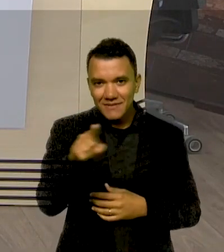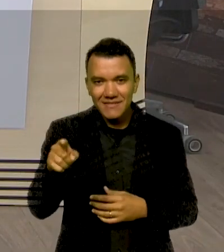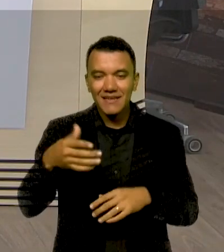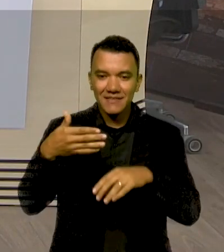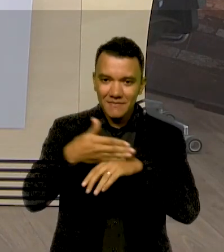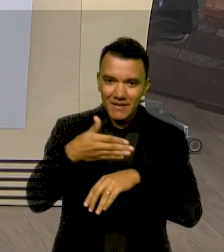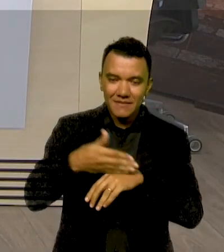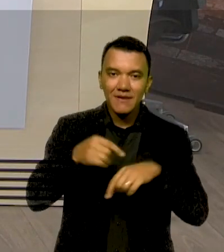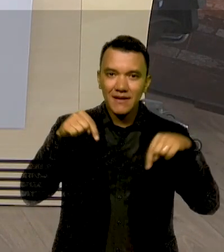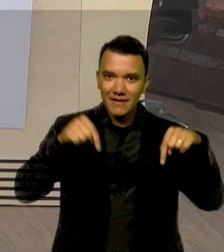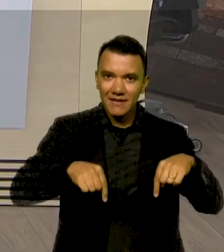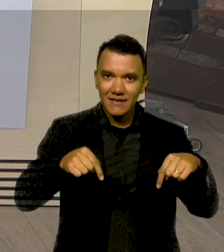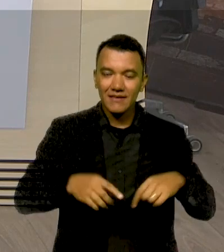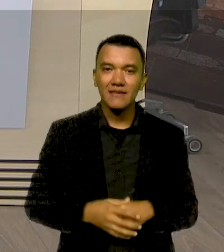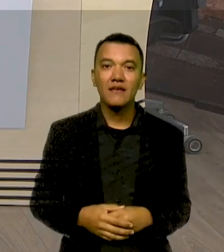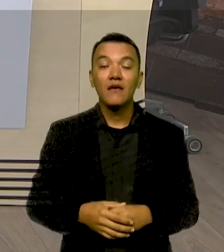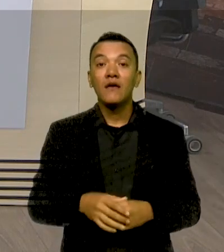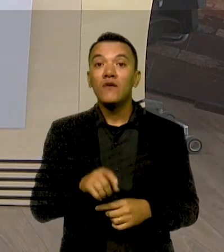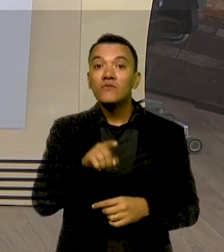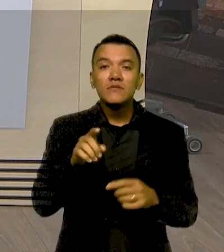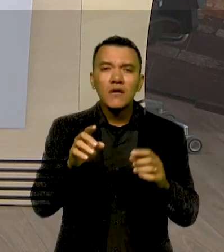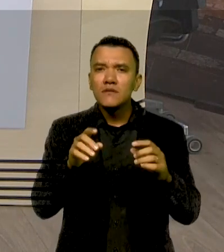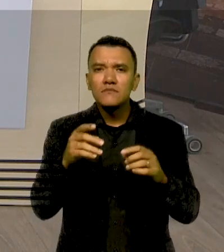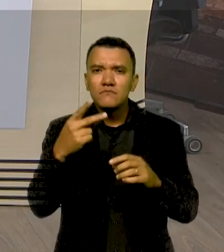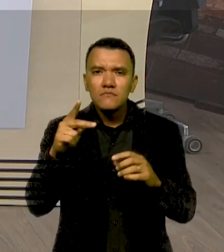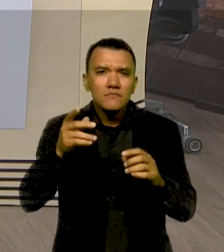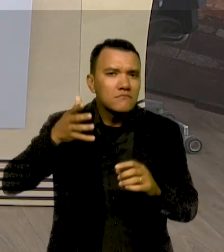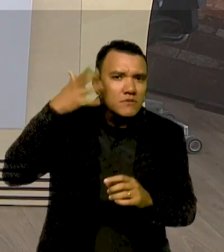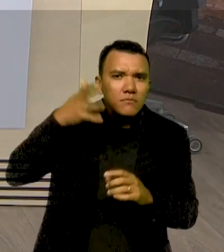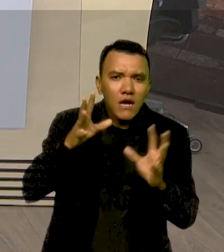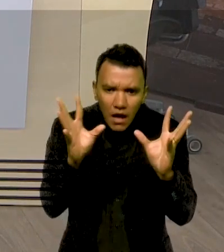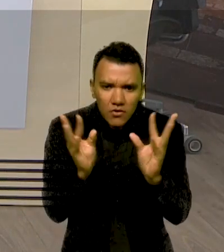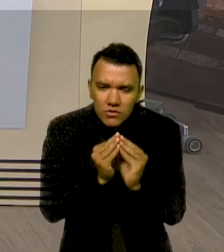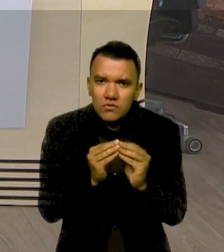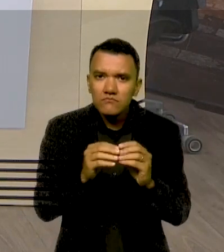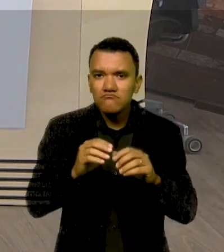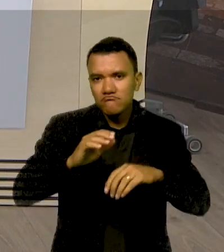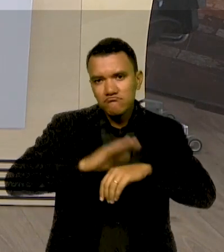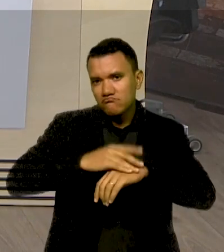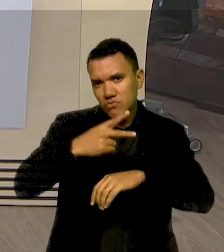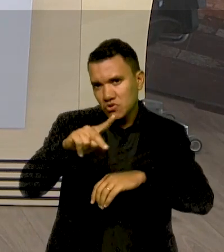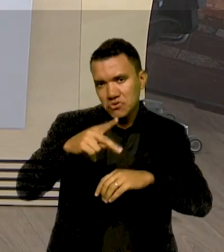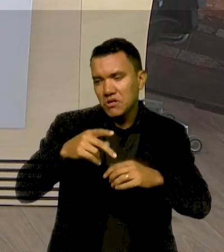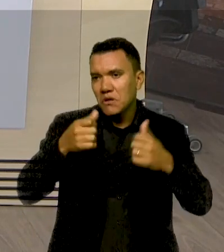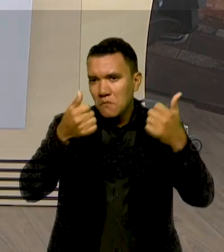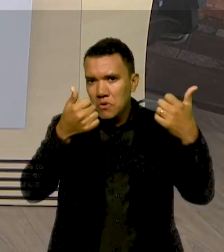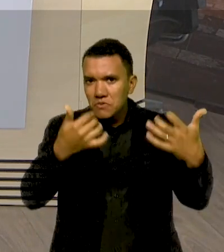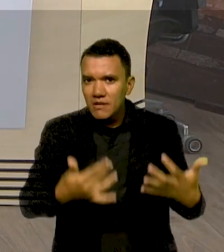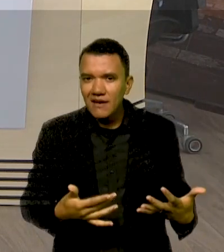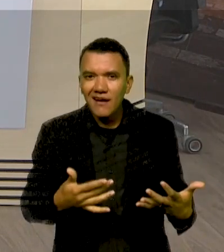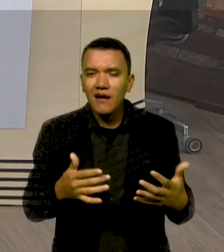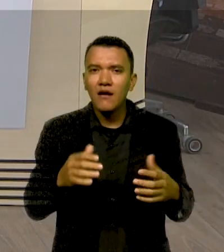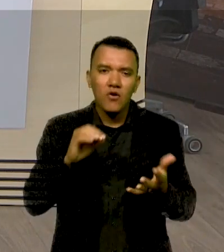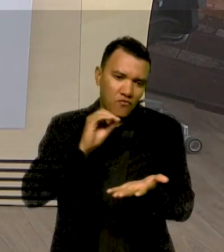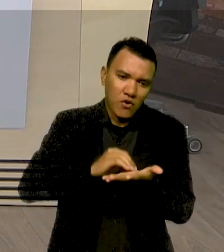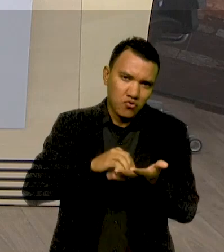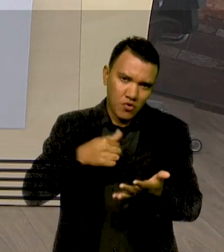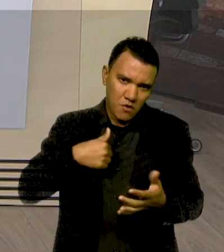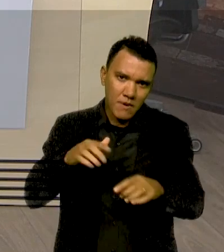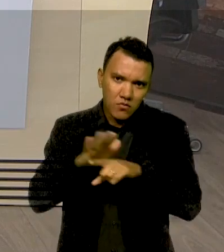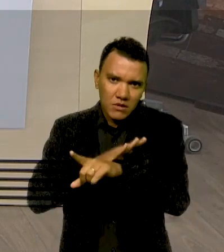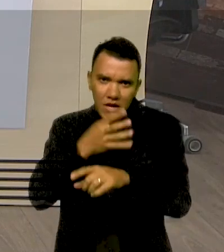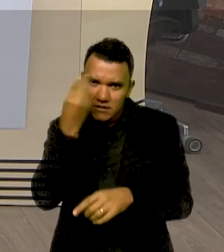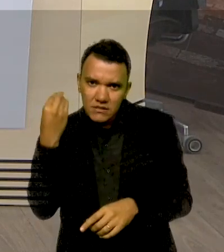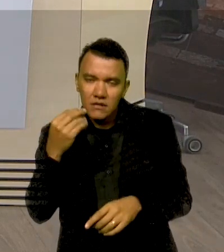participação de vocês e abrir agora espaço para as considerações finais, para que vocês possam colocar algo que, porventura, a gente acabou não explorando aqui. Fique à